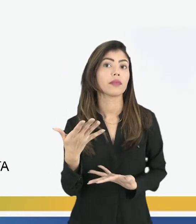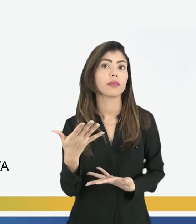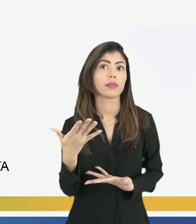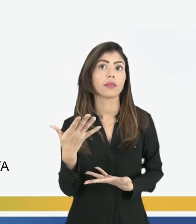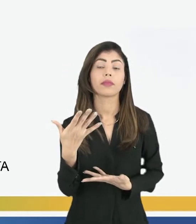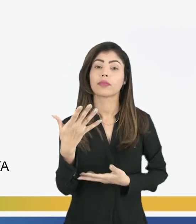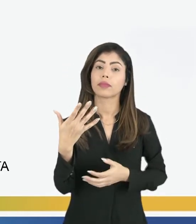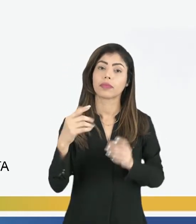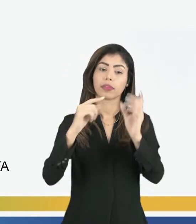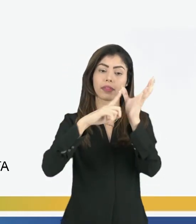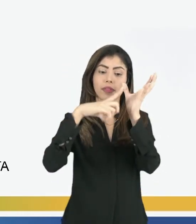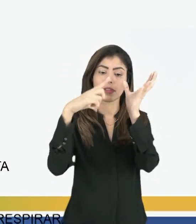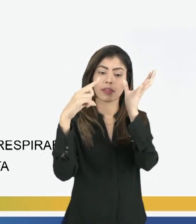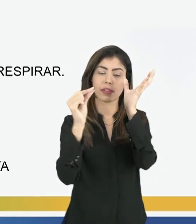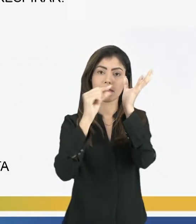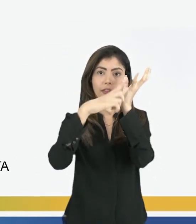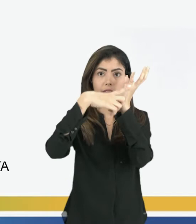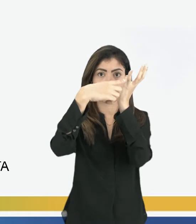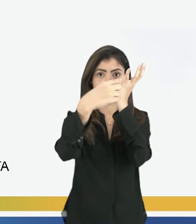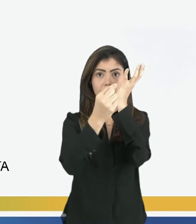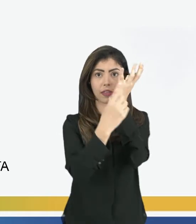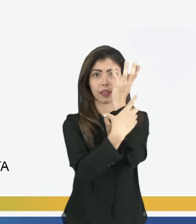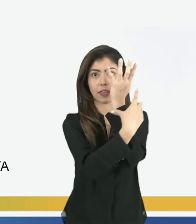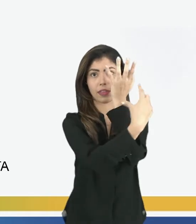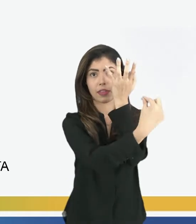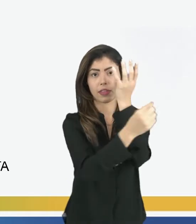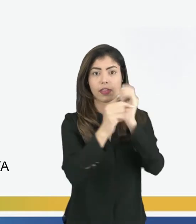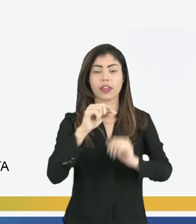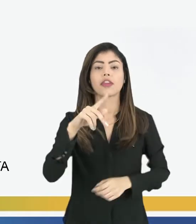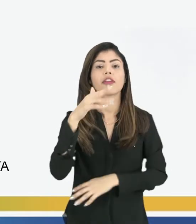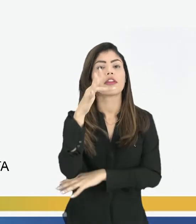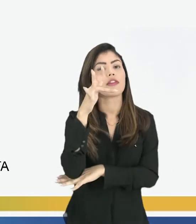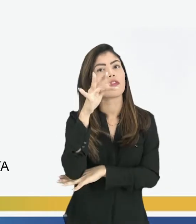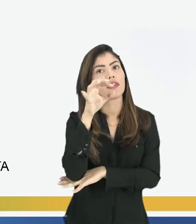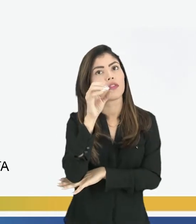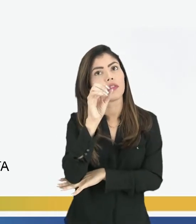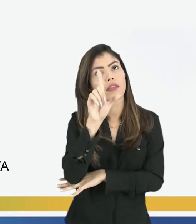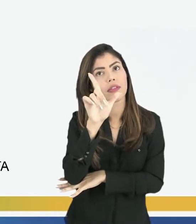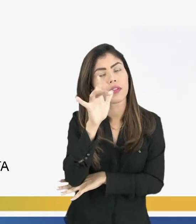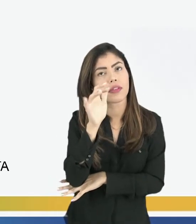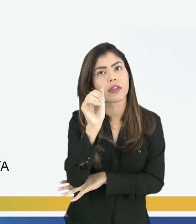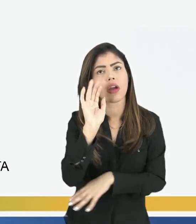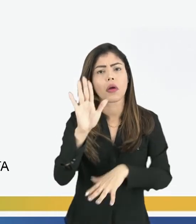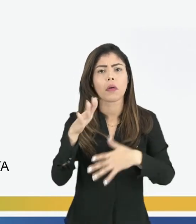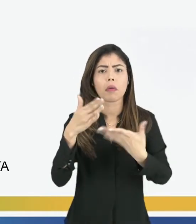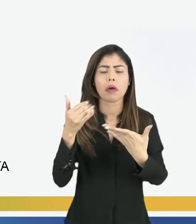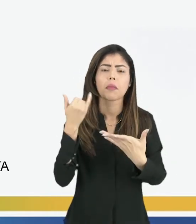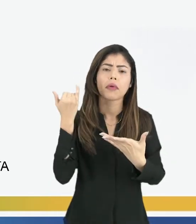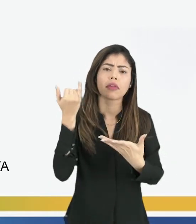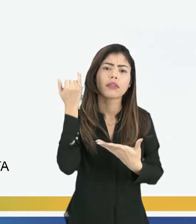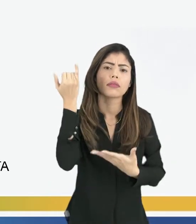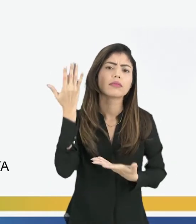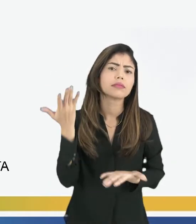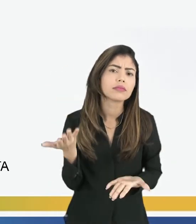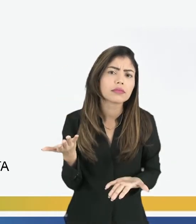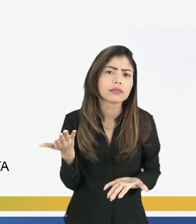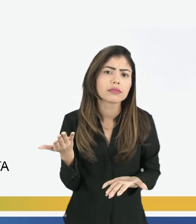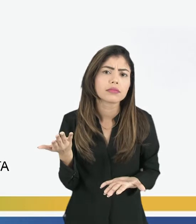quê? As folhas. É isso mesmo. E qual é a função da